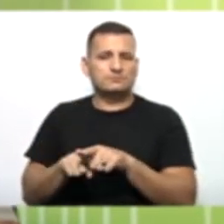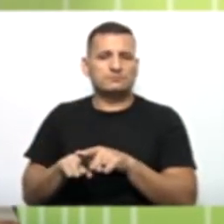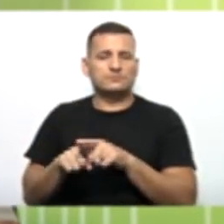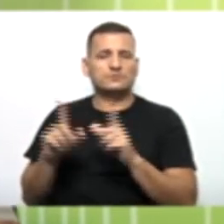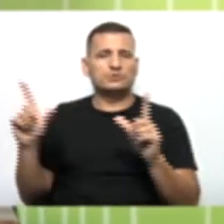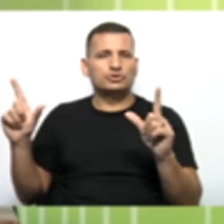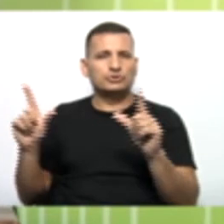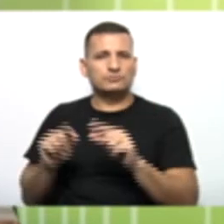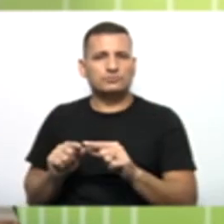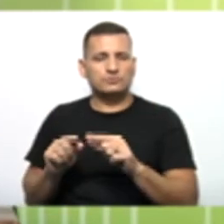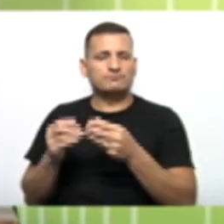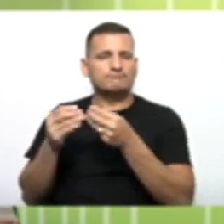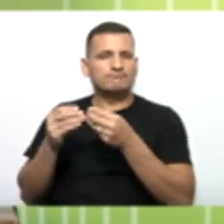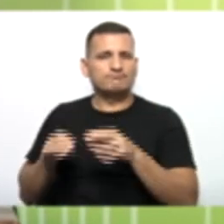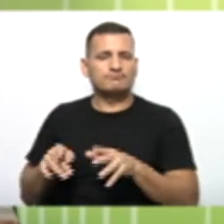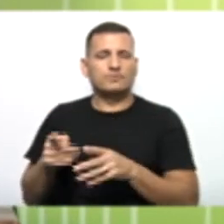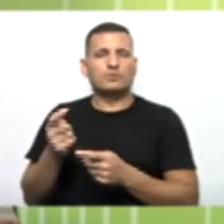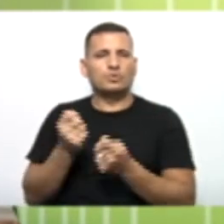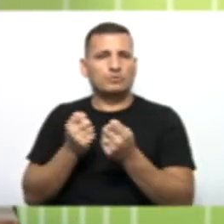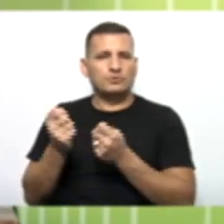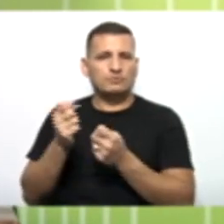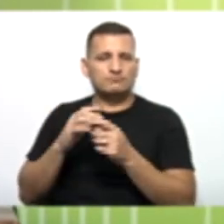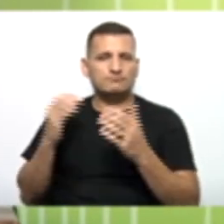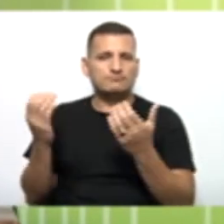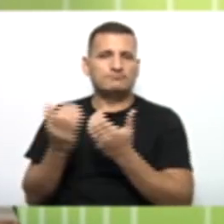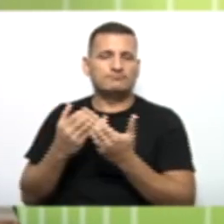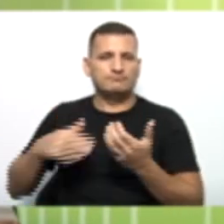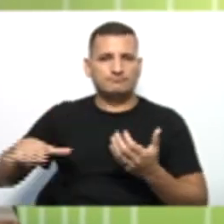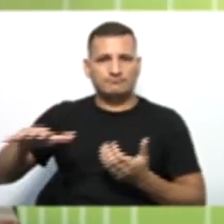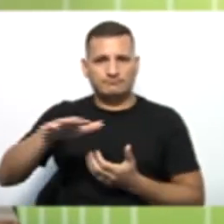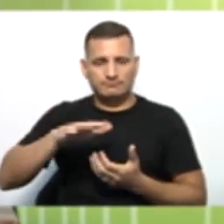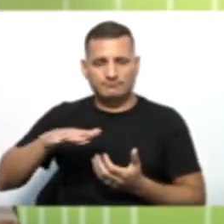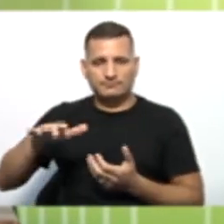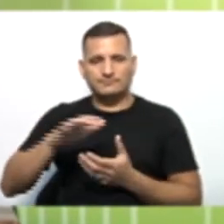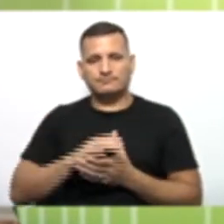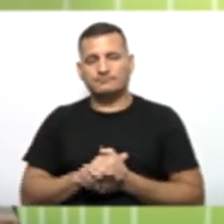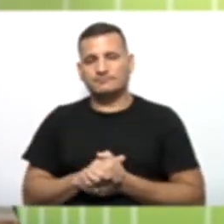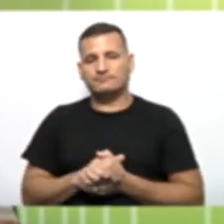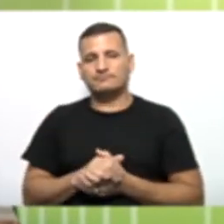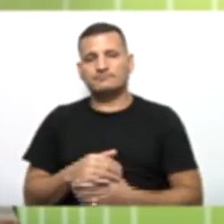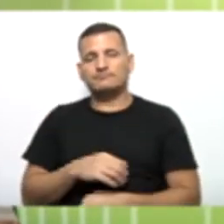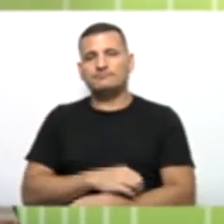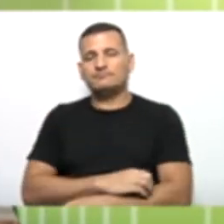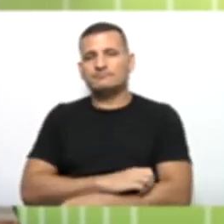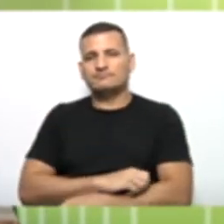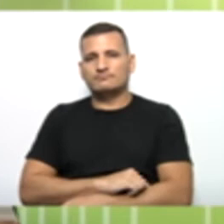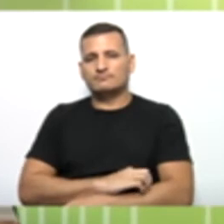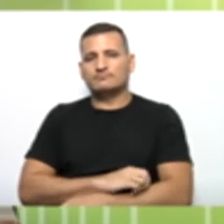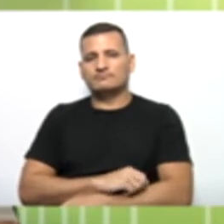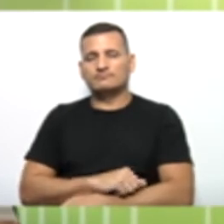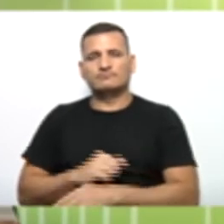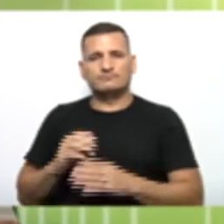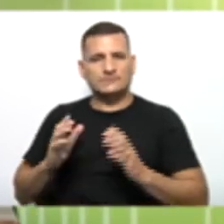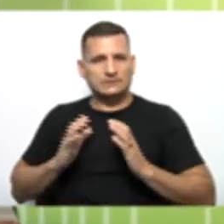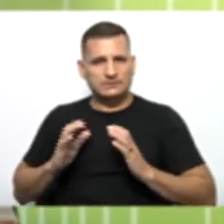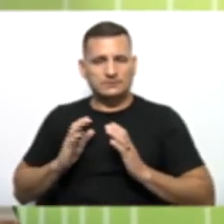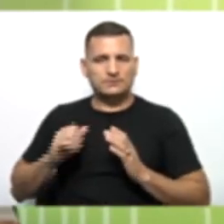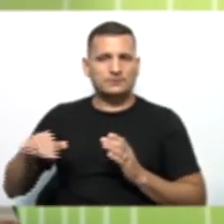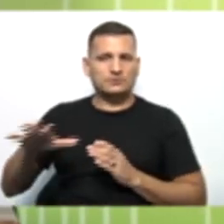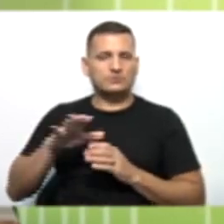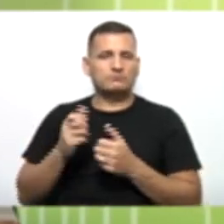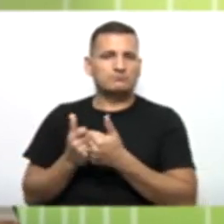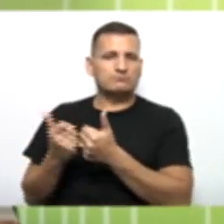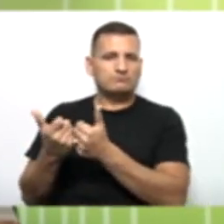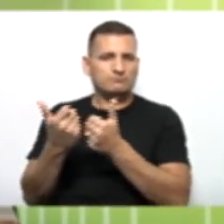impacto sobre a economia dessas comunidades. Sobre as cidades daquela região, uma cidade que esteja próxima, a construção